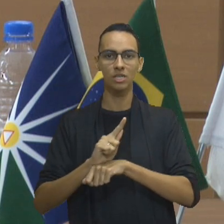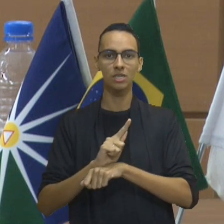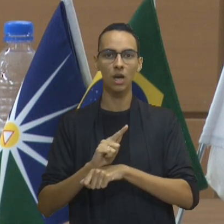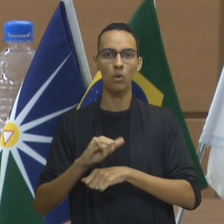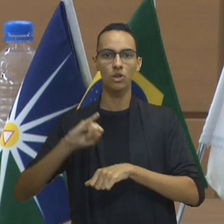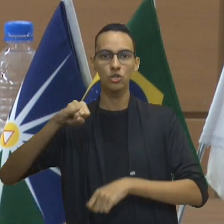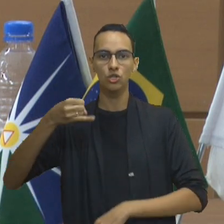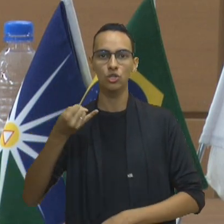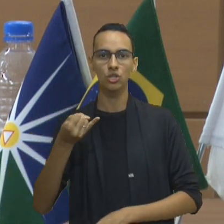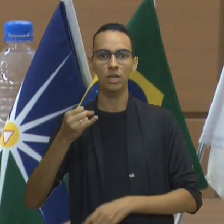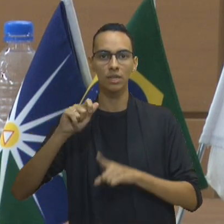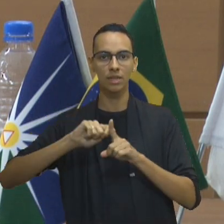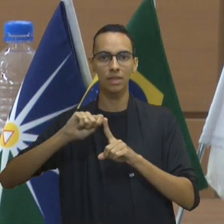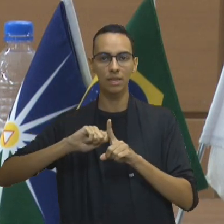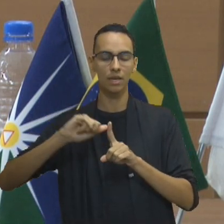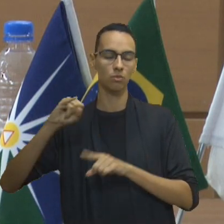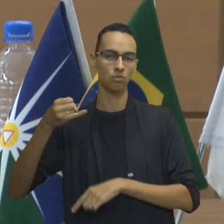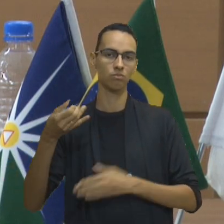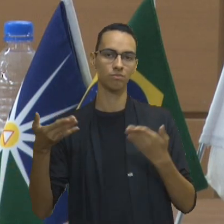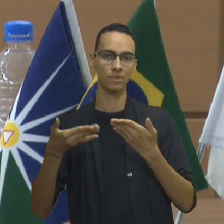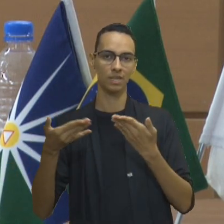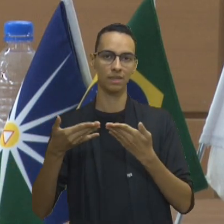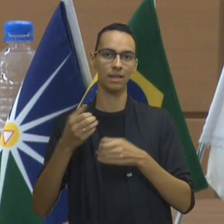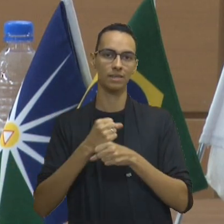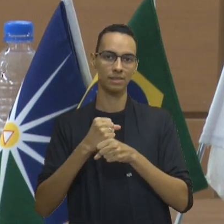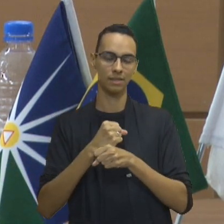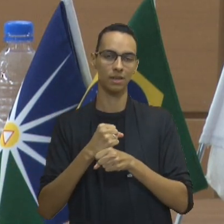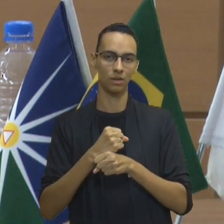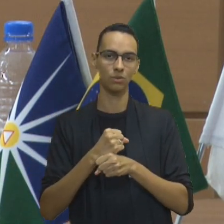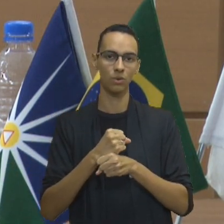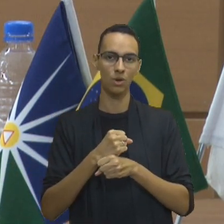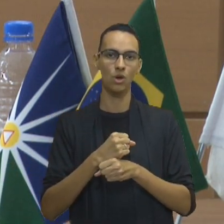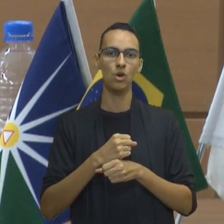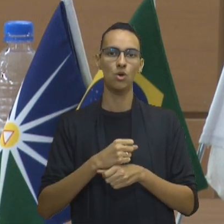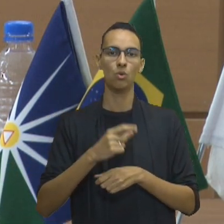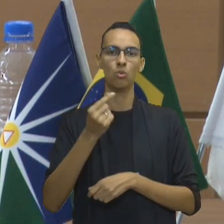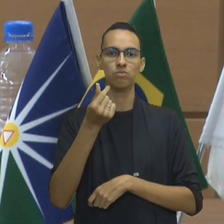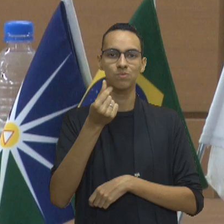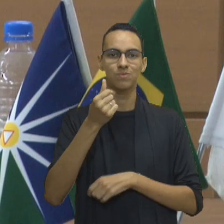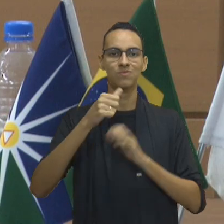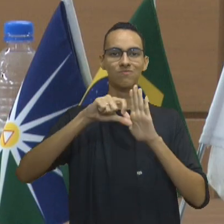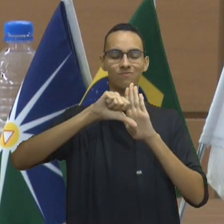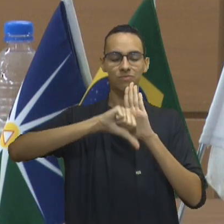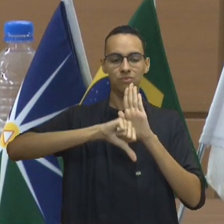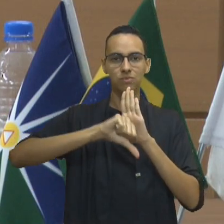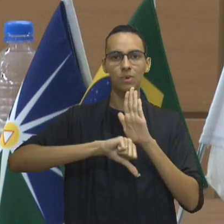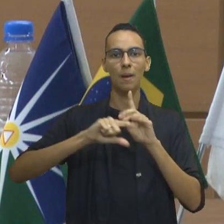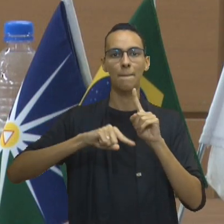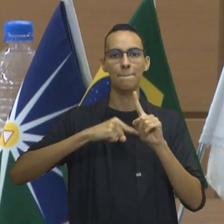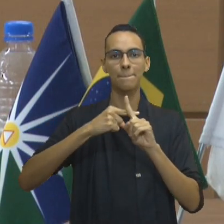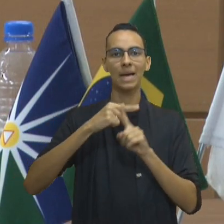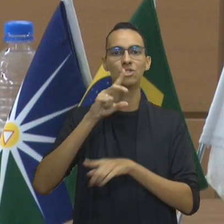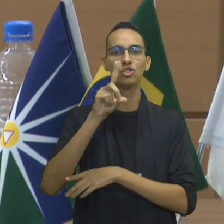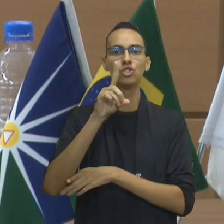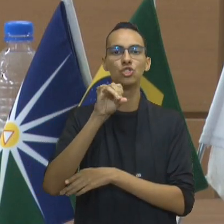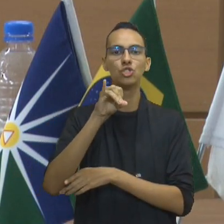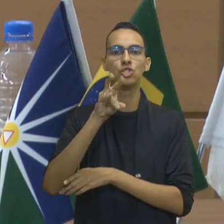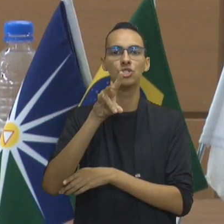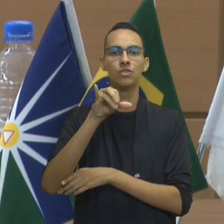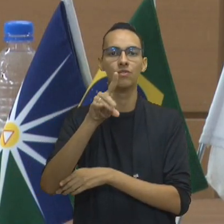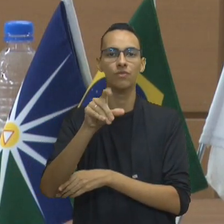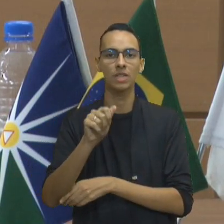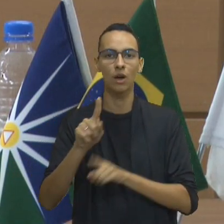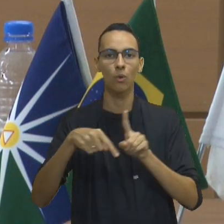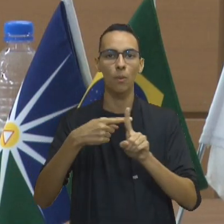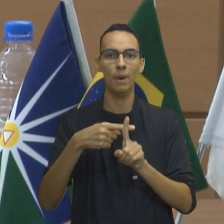ano, com uma dívida acumulada de mais de 27 milhões, a qual estamos